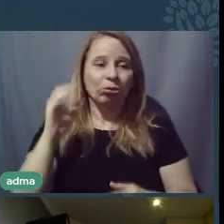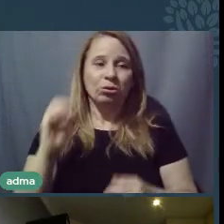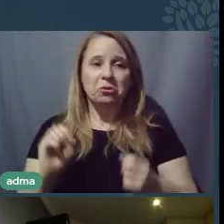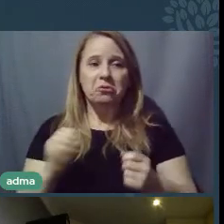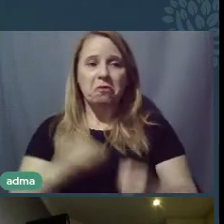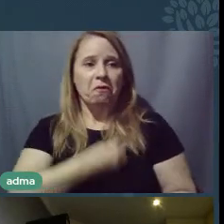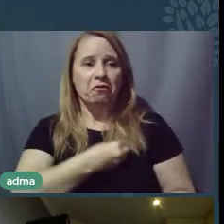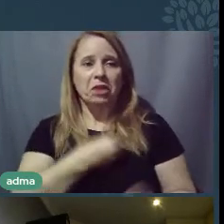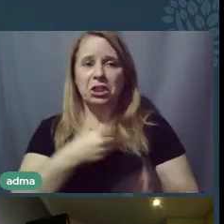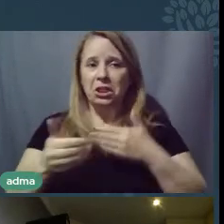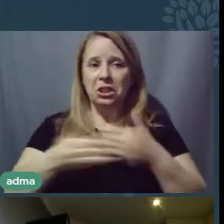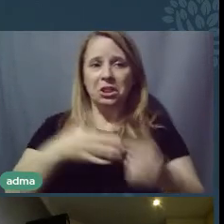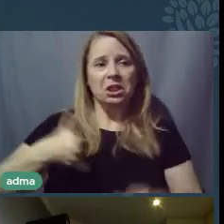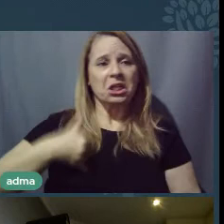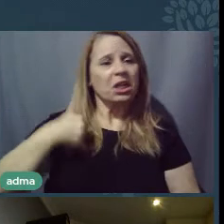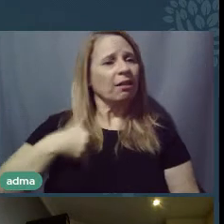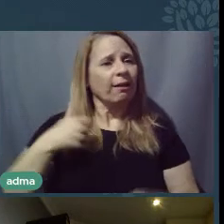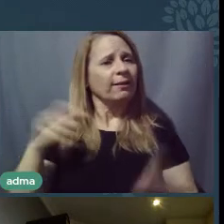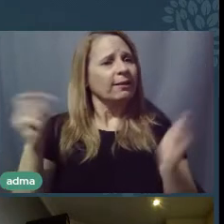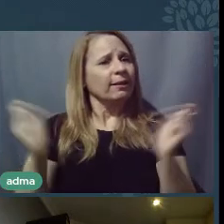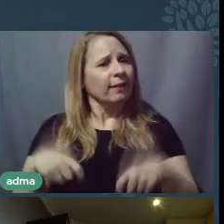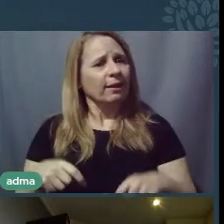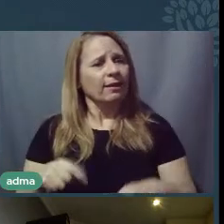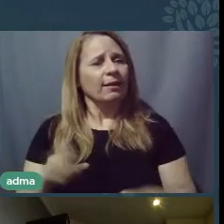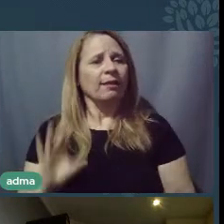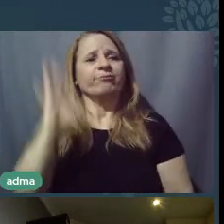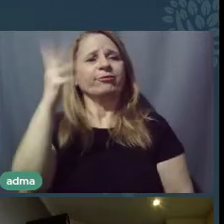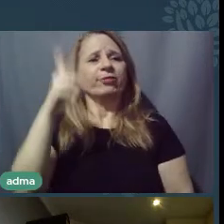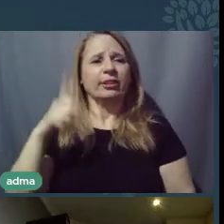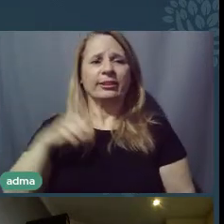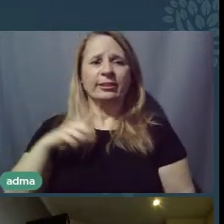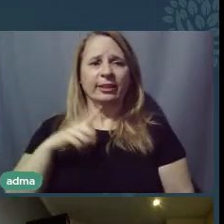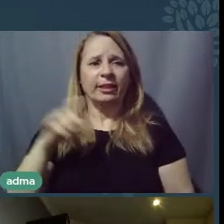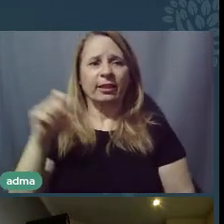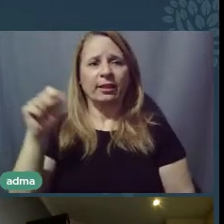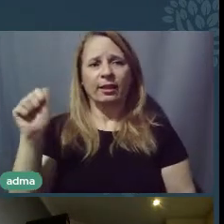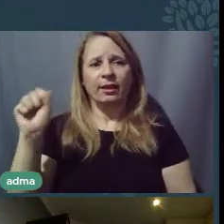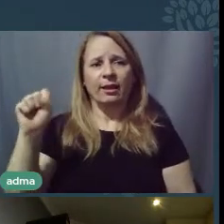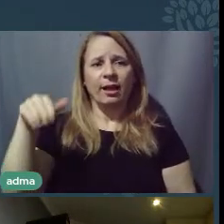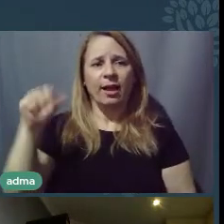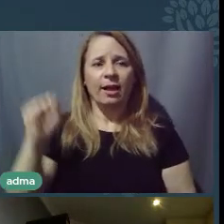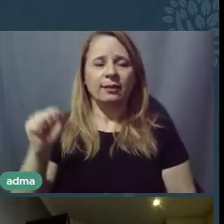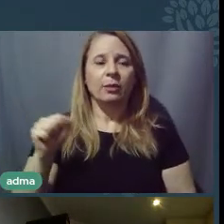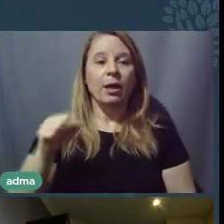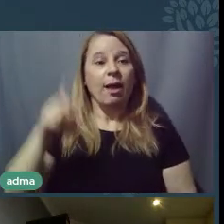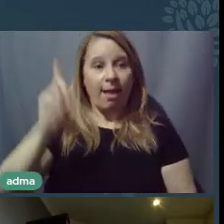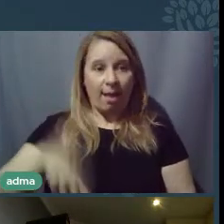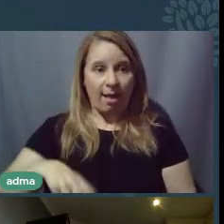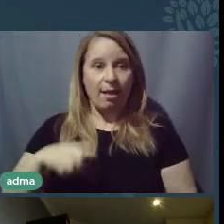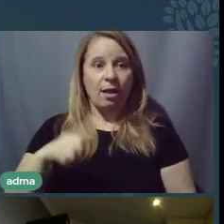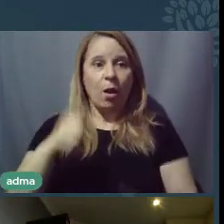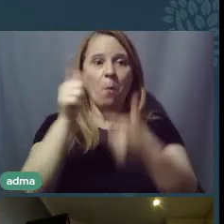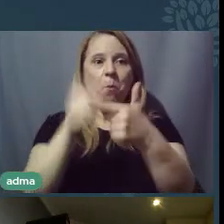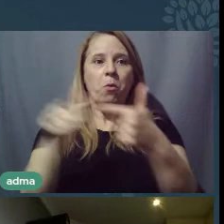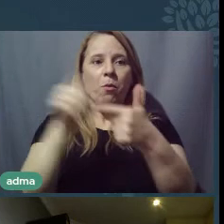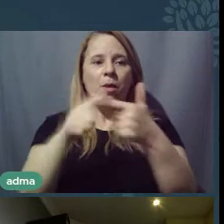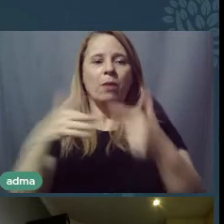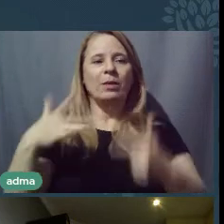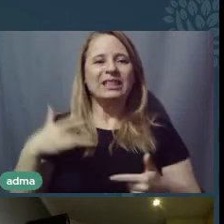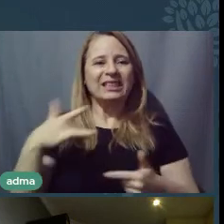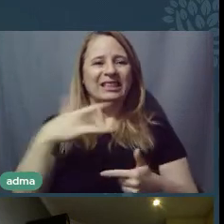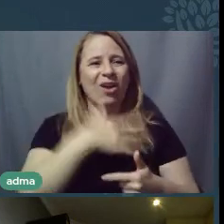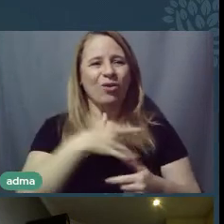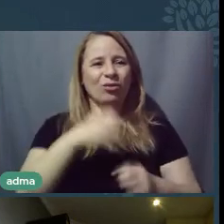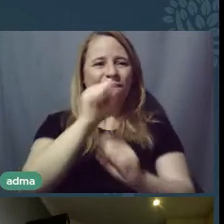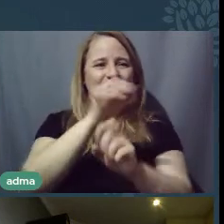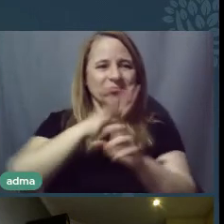sua vida os sintomas da doença. A grande questão é que é um problema de saúde pública mundial, né, e